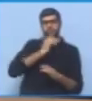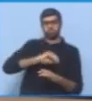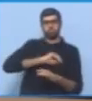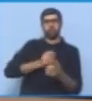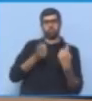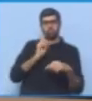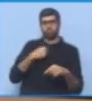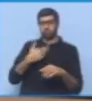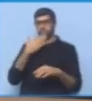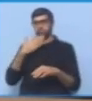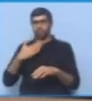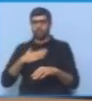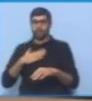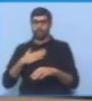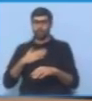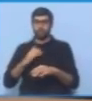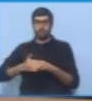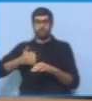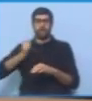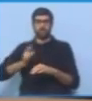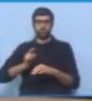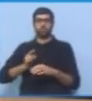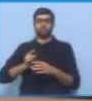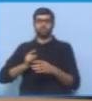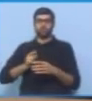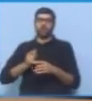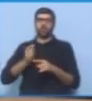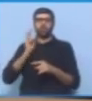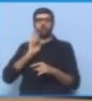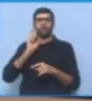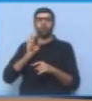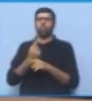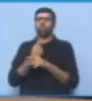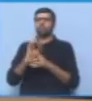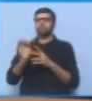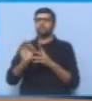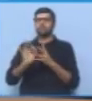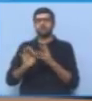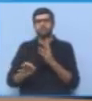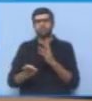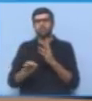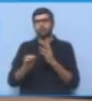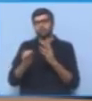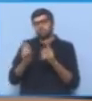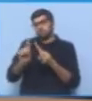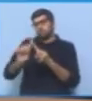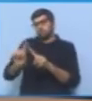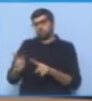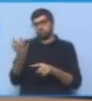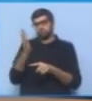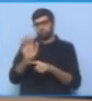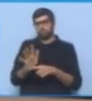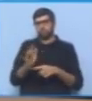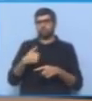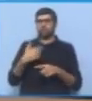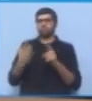O maior ganho não está em alguns valores, alguns aspectos a vários níveis. Por exemplo,